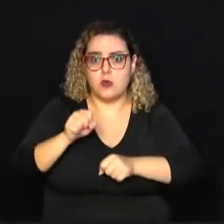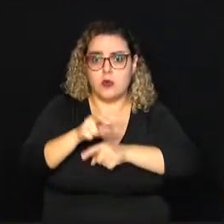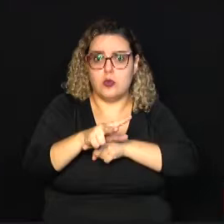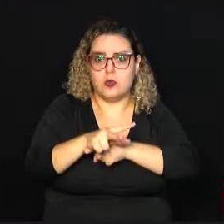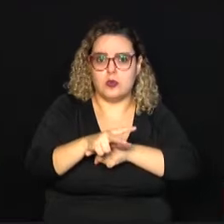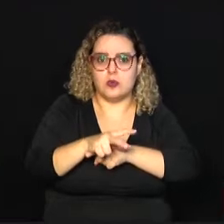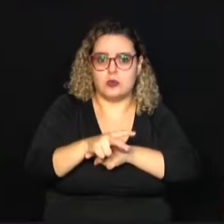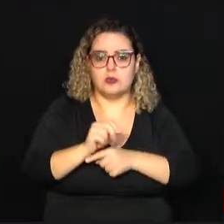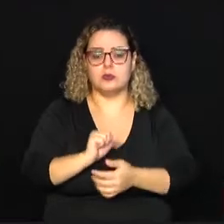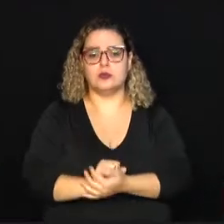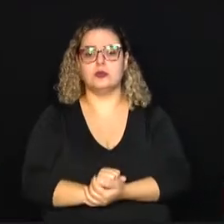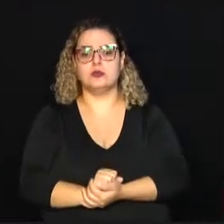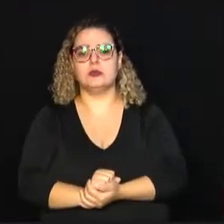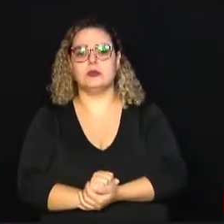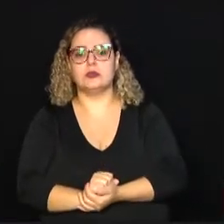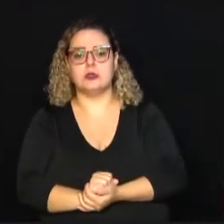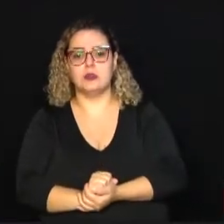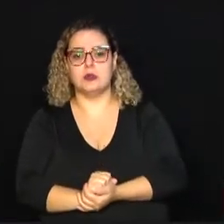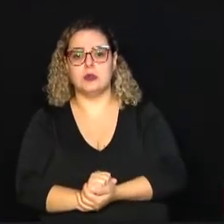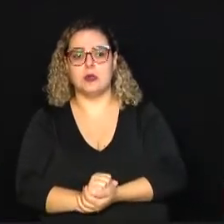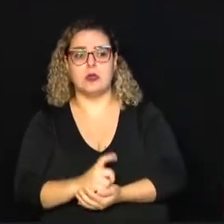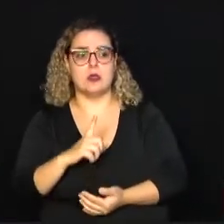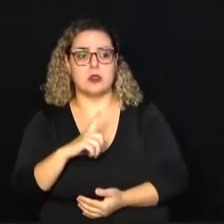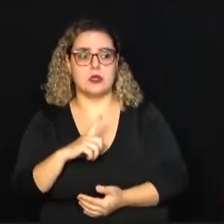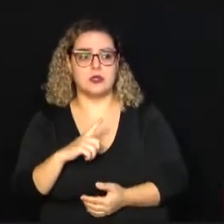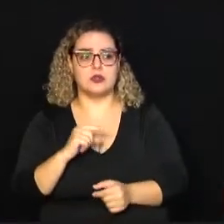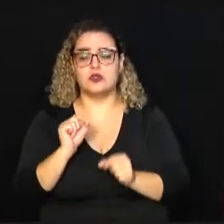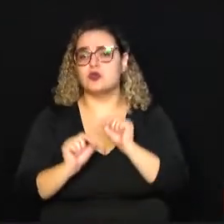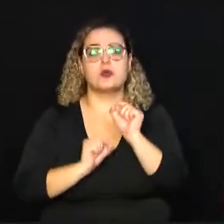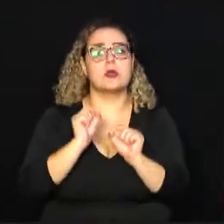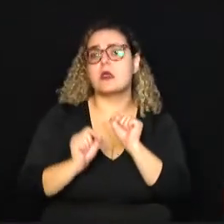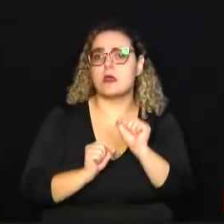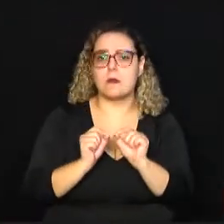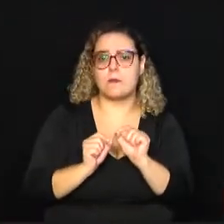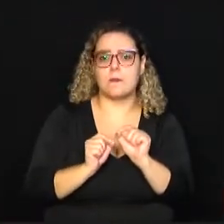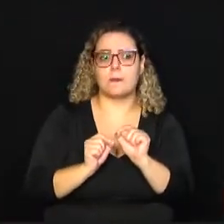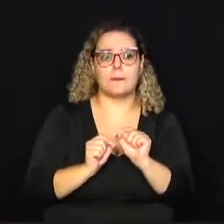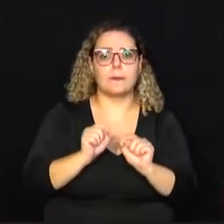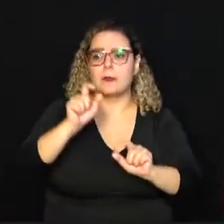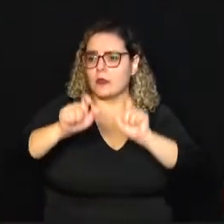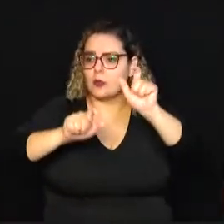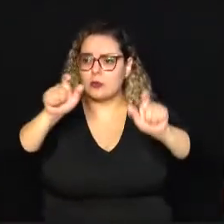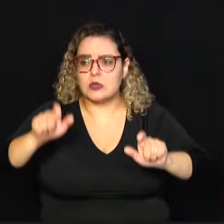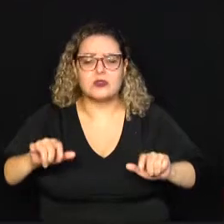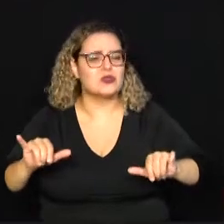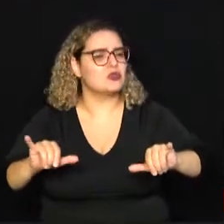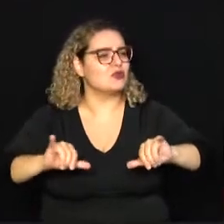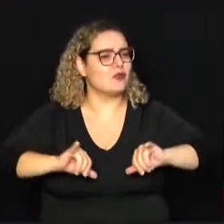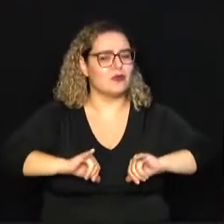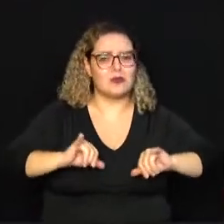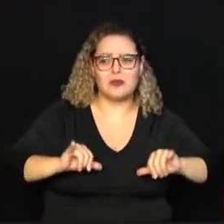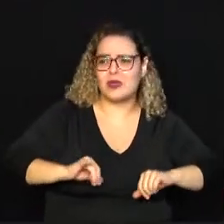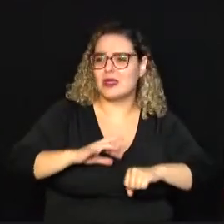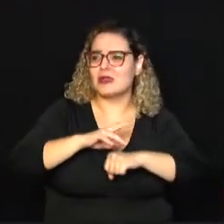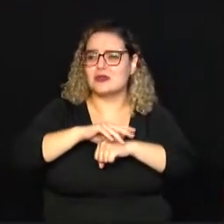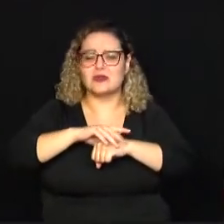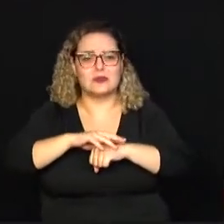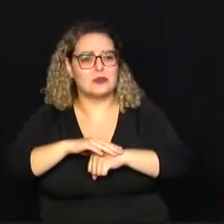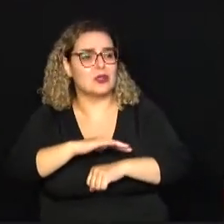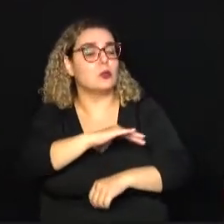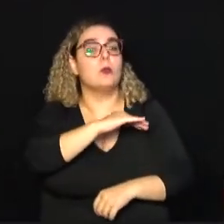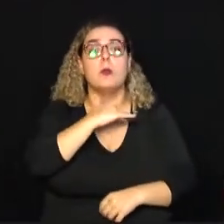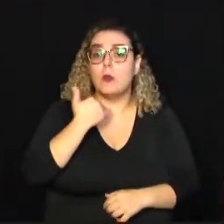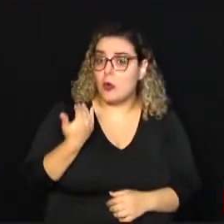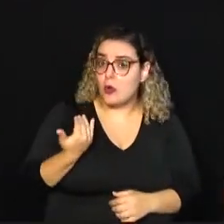SARS-CoV-2, tem de provocar morte, provocar sofrimento, provocar adoecimento,